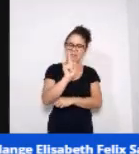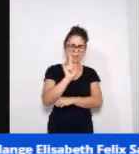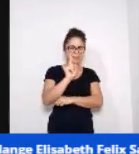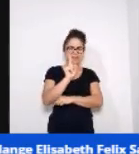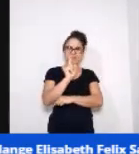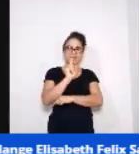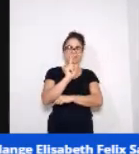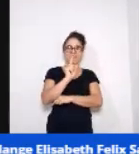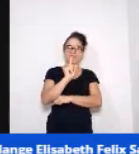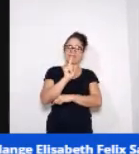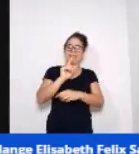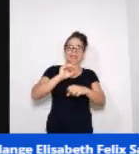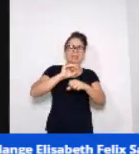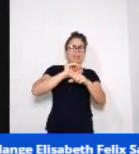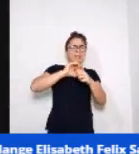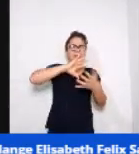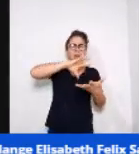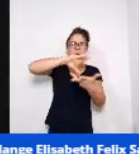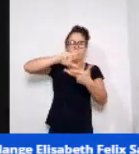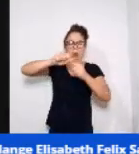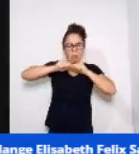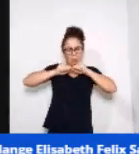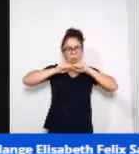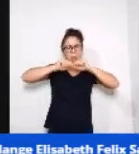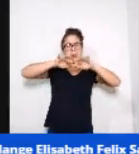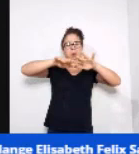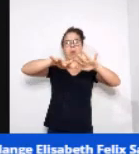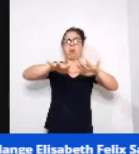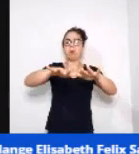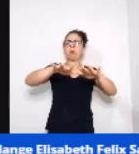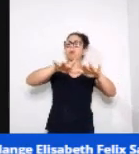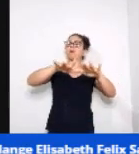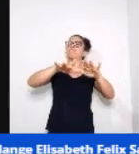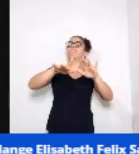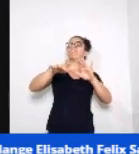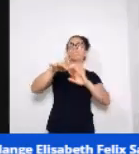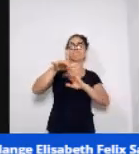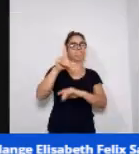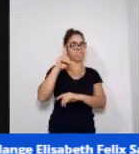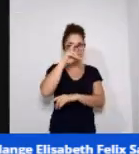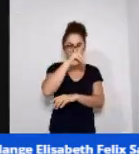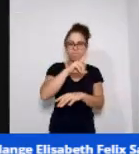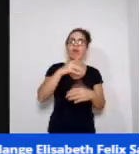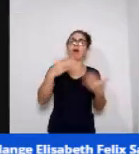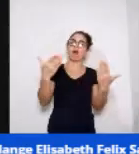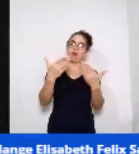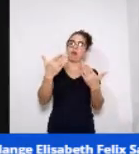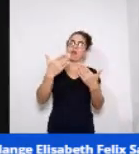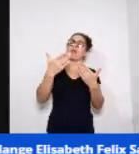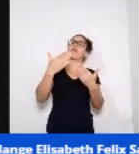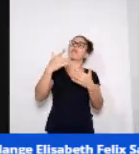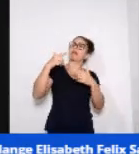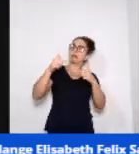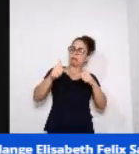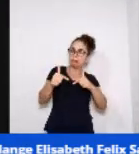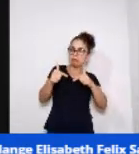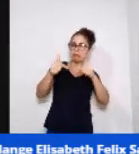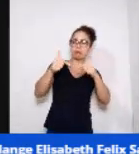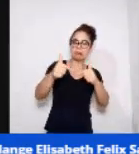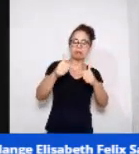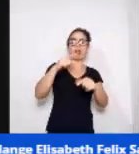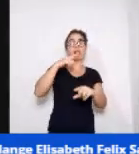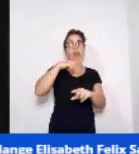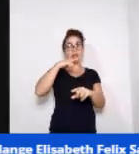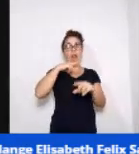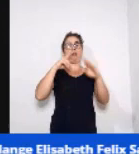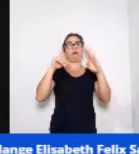era um grande marco na história, não é? Junto a essa pandemia vieram outros desafios. O isolamento social é